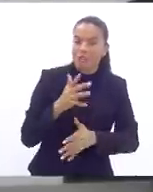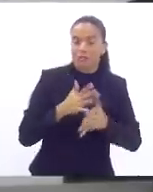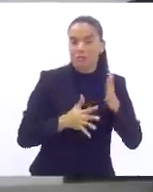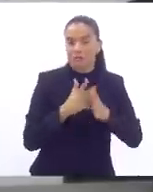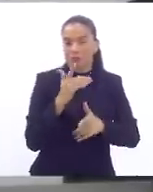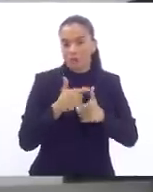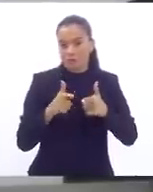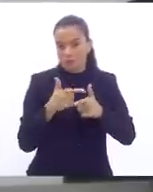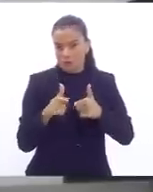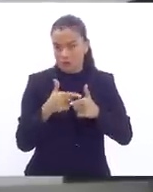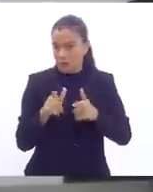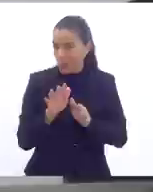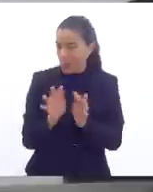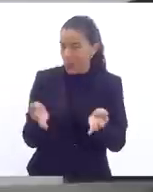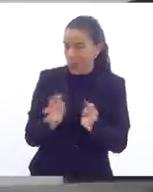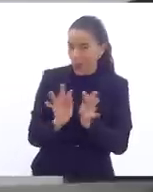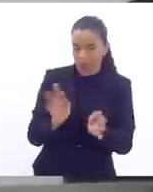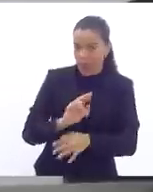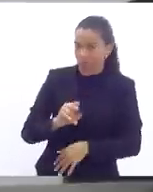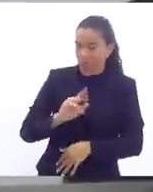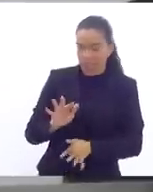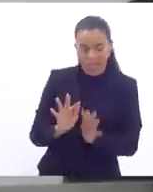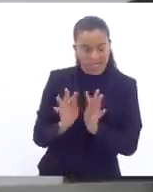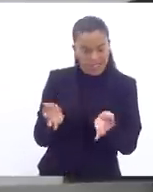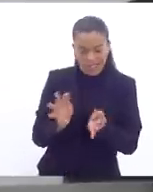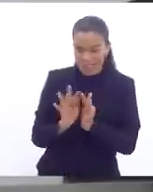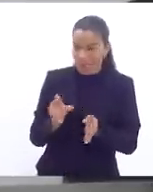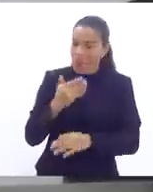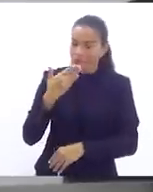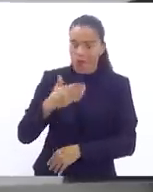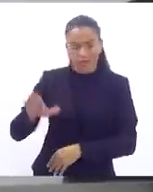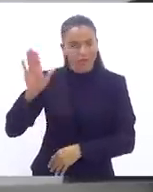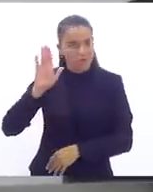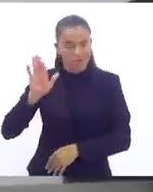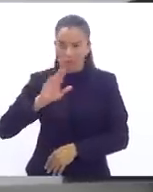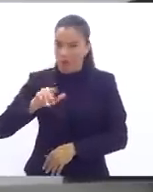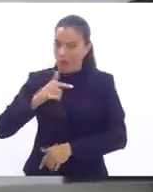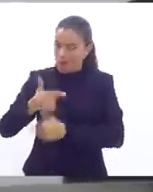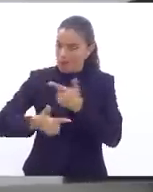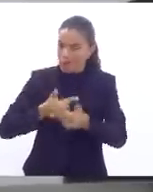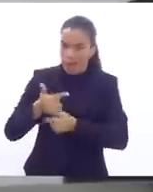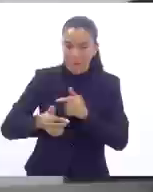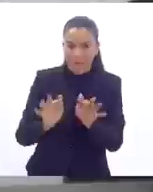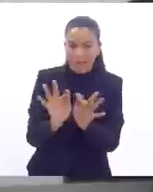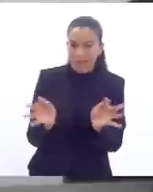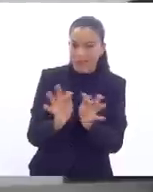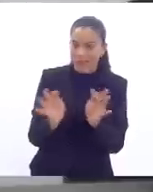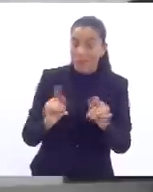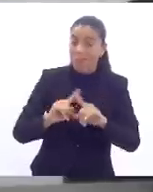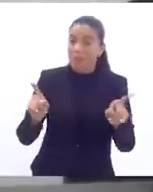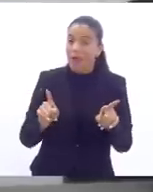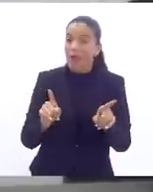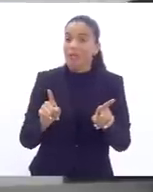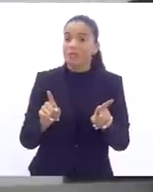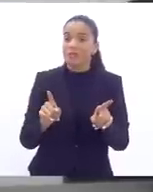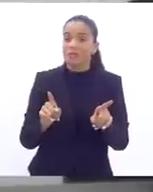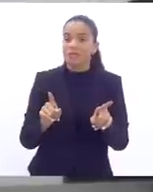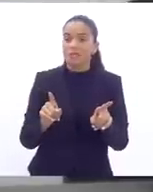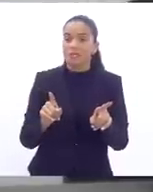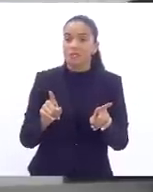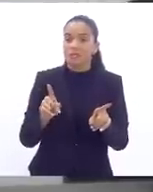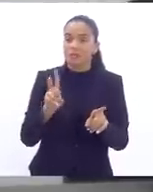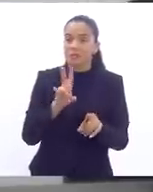não é simples não é simplesmente não é uma atividade simples mas não vai ver